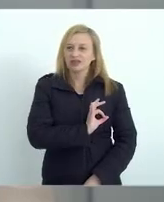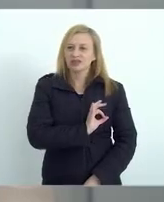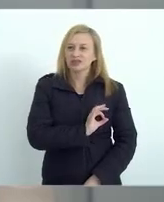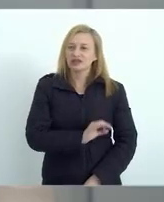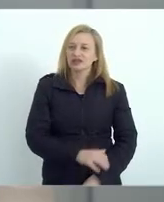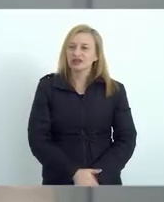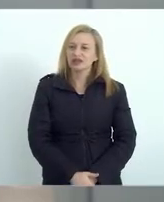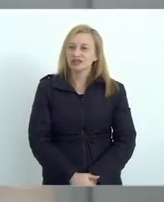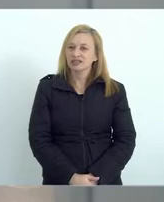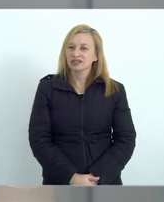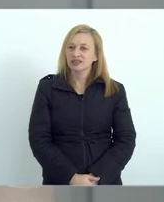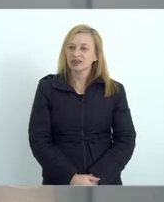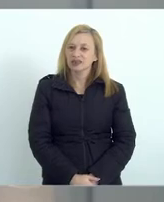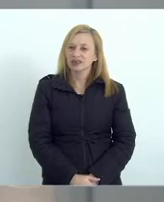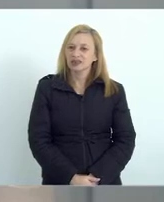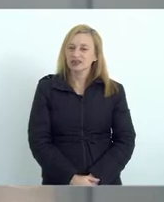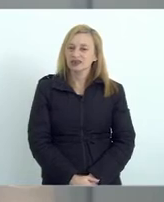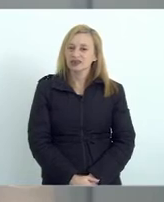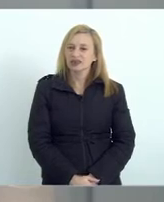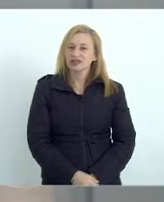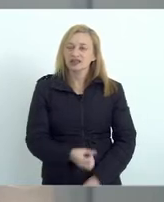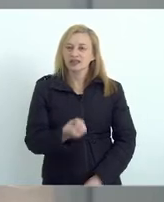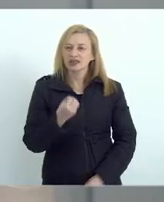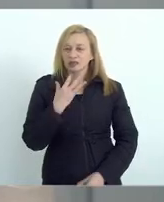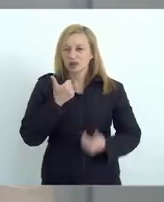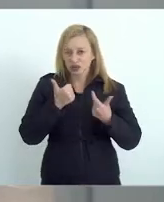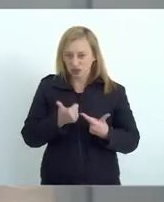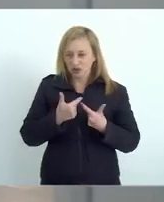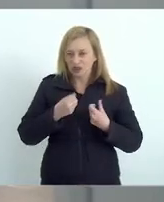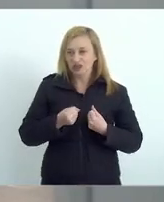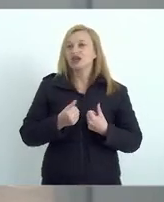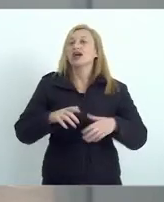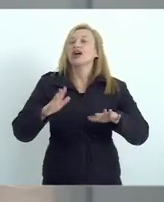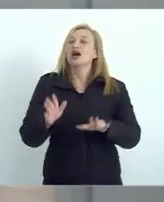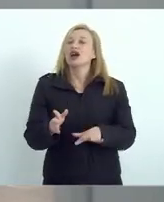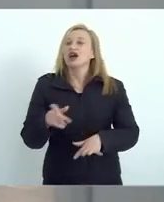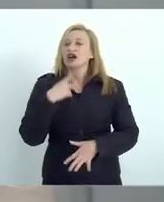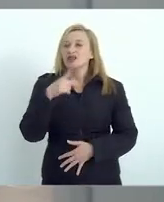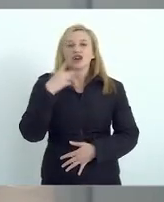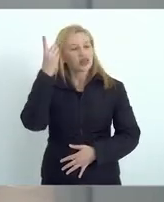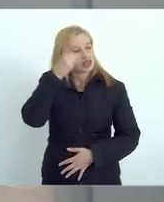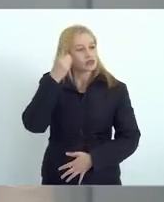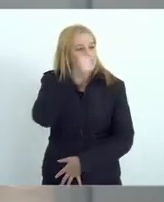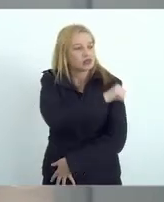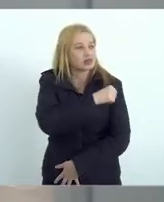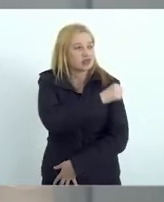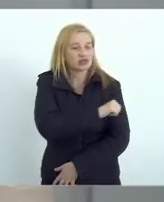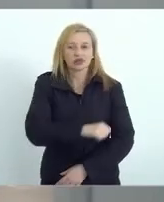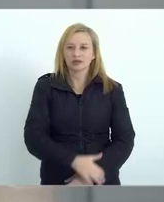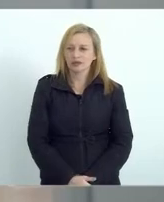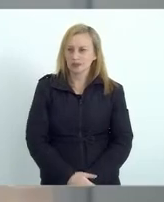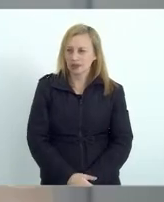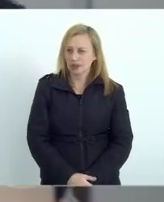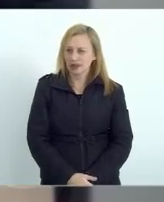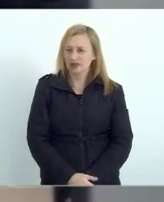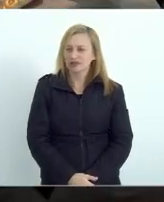representando boa sorte lá passar a palavra deputada enfermeira Rejane